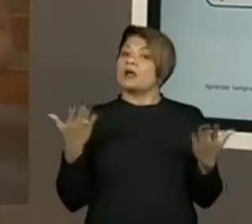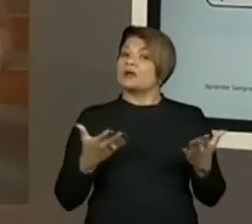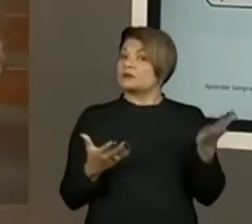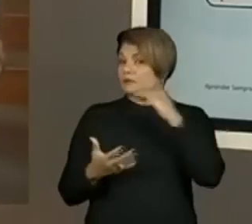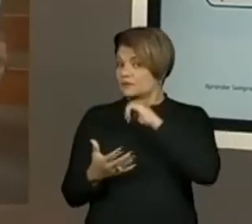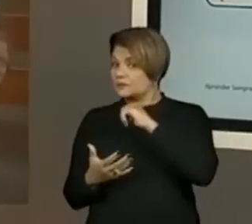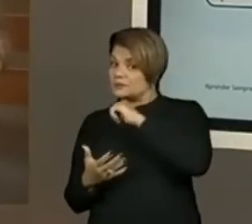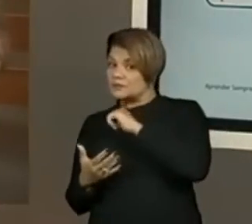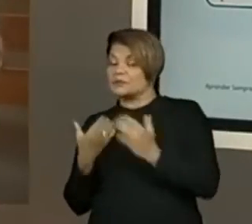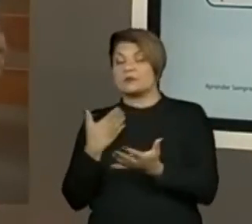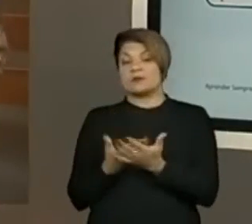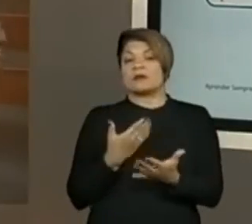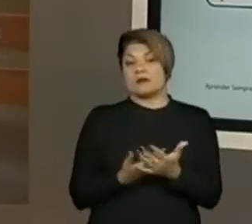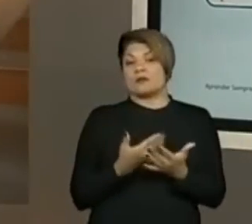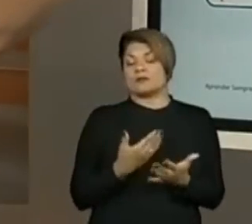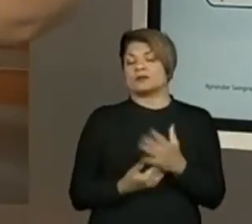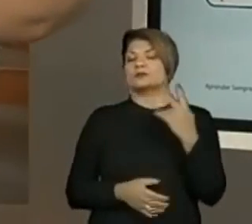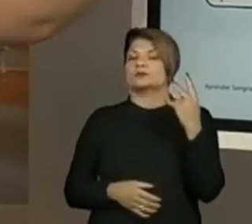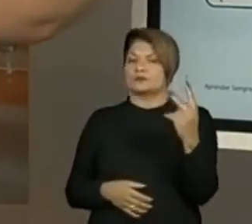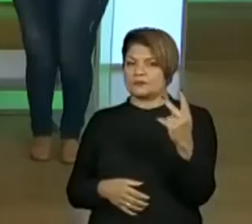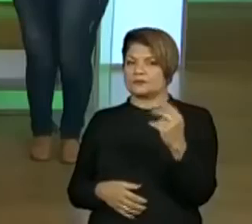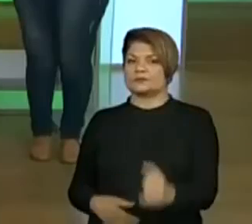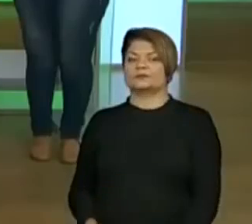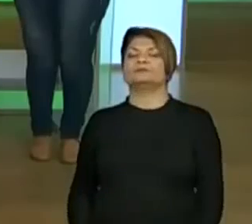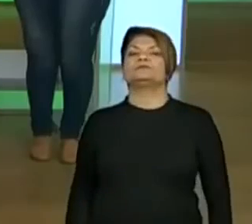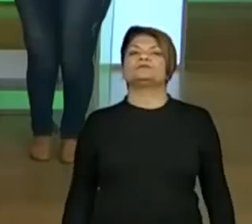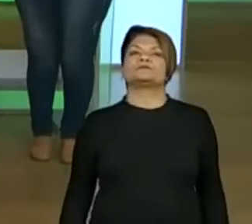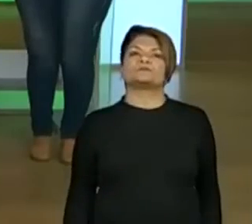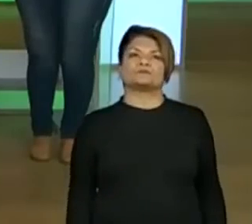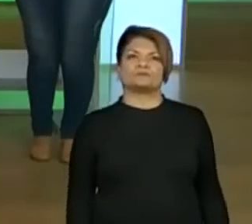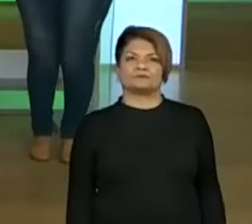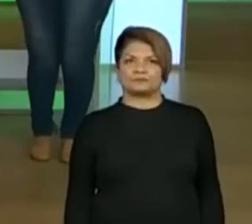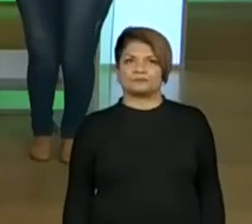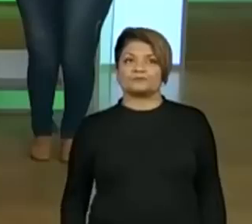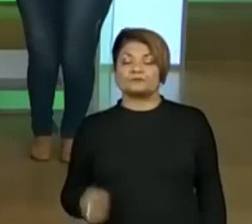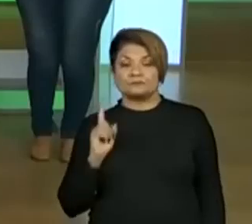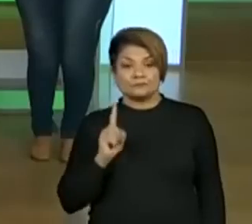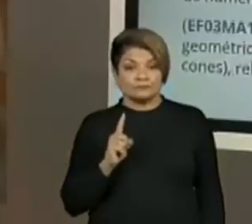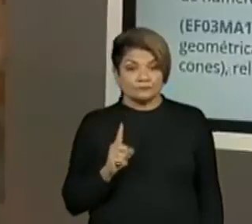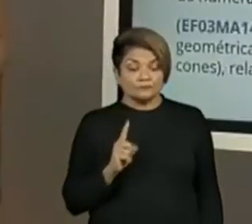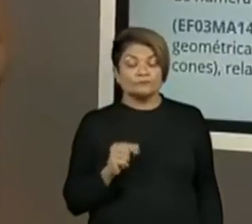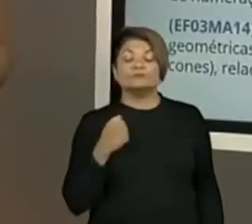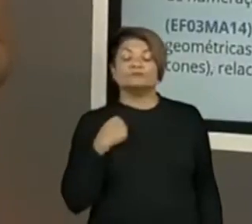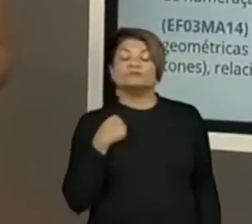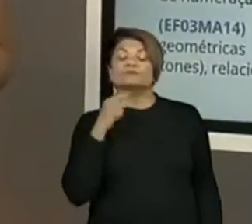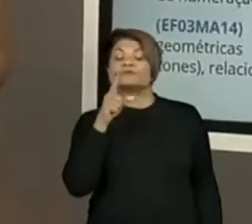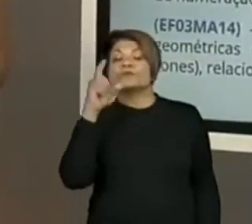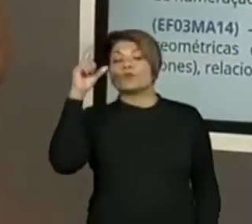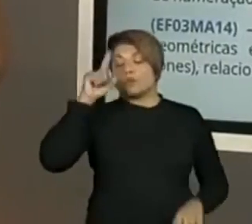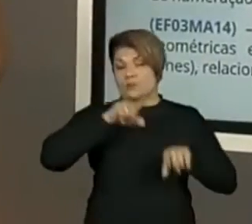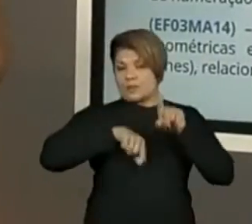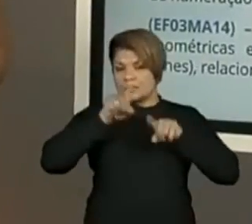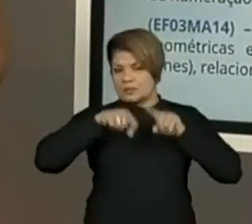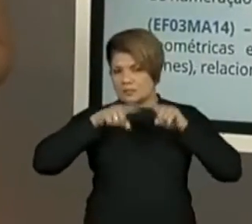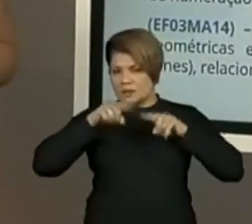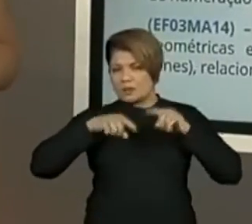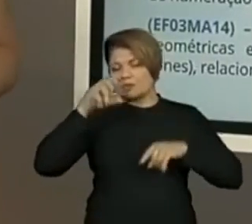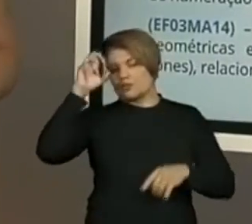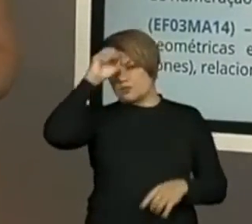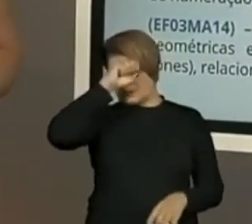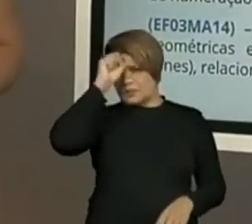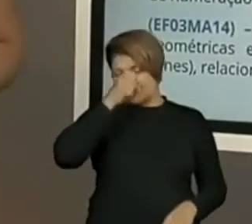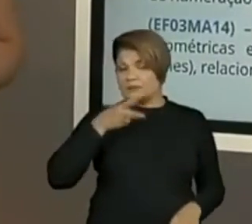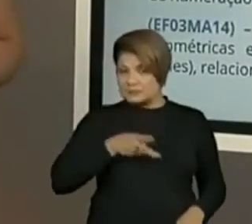lá para a nossa aula 2. Lembrando para vocês que o material do Aprender Sempre foi